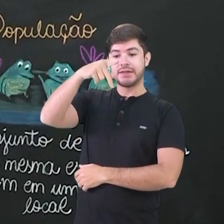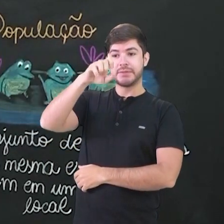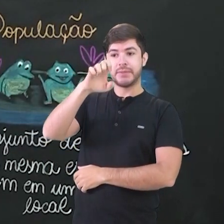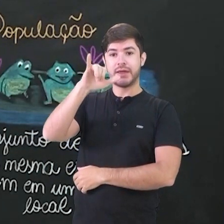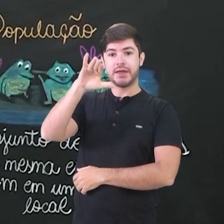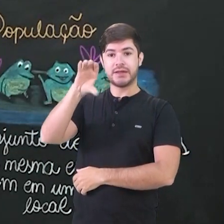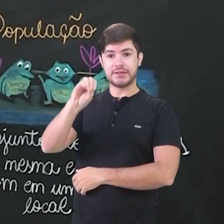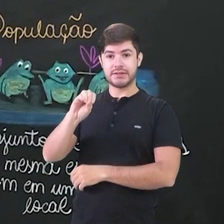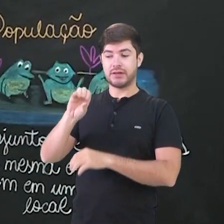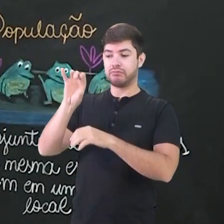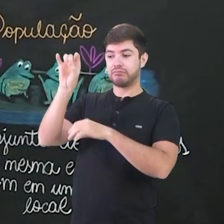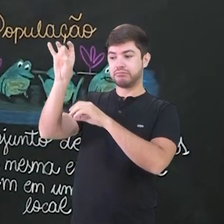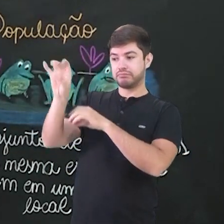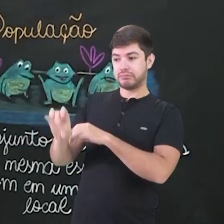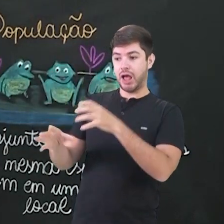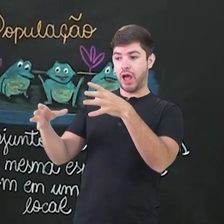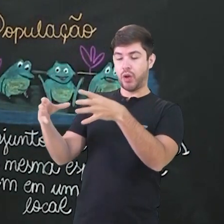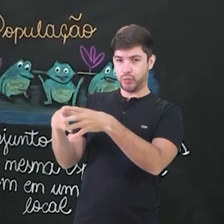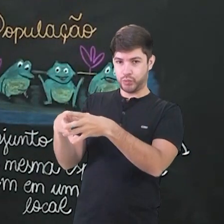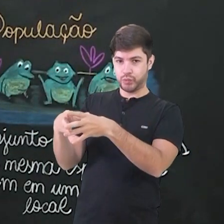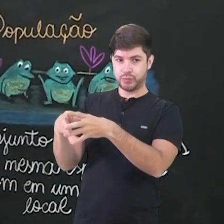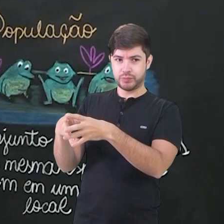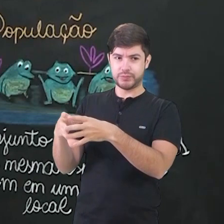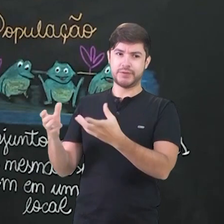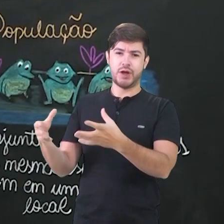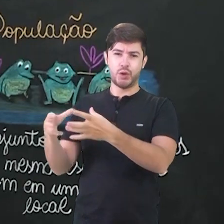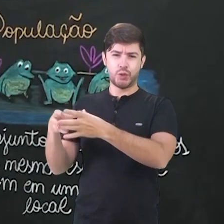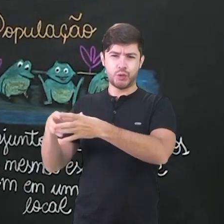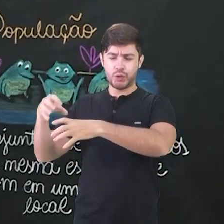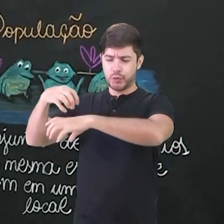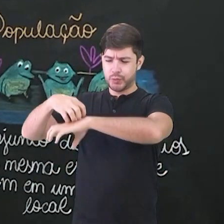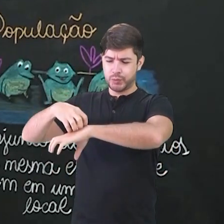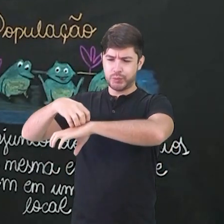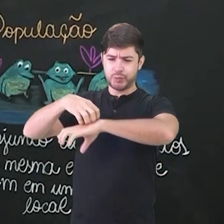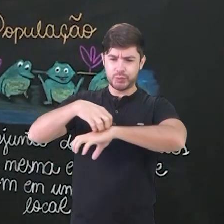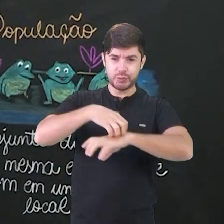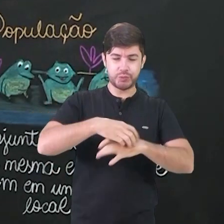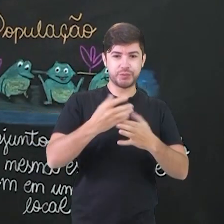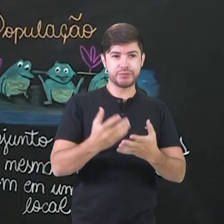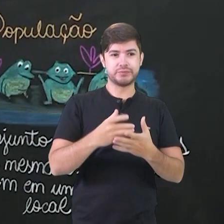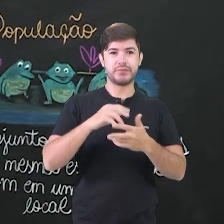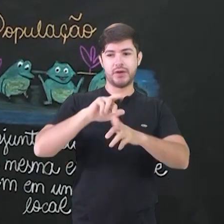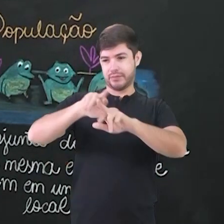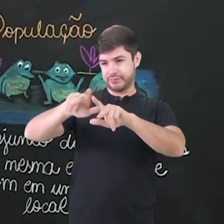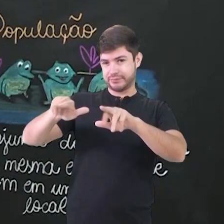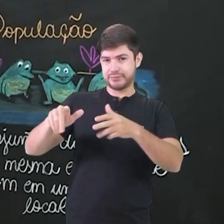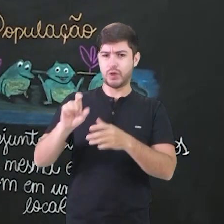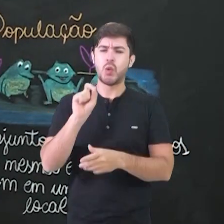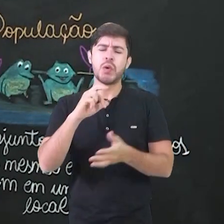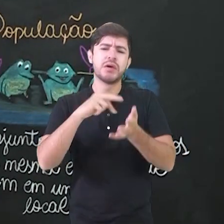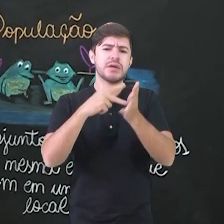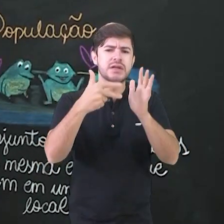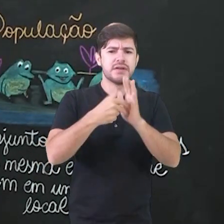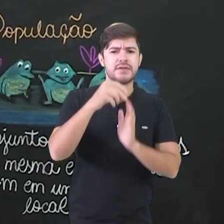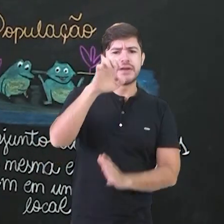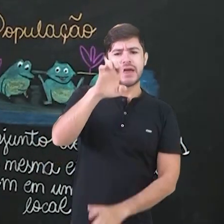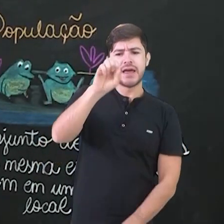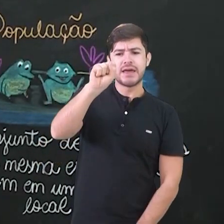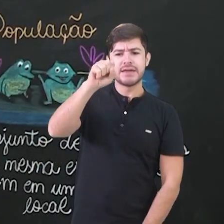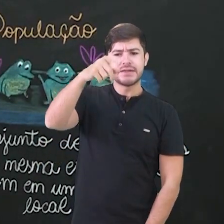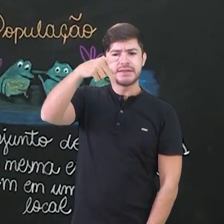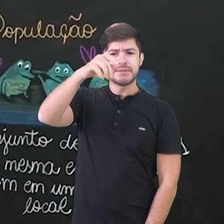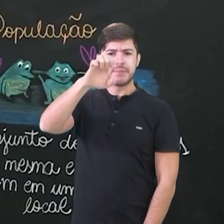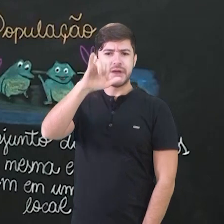tenho uma das várias espécies de anfíbios, várias espécies de mamíferos. O que é uma espécie?